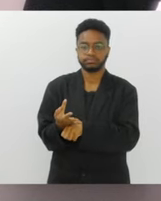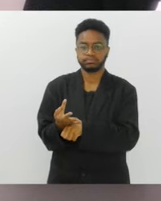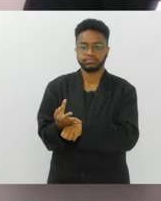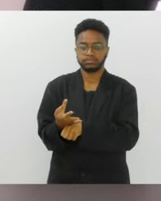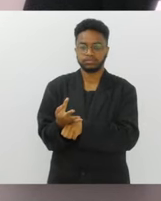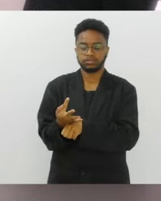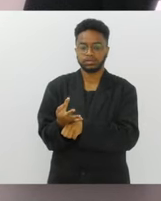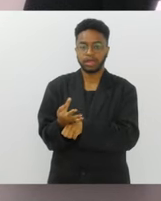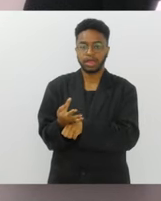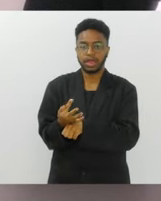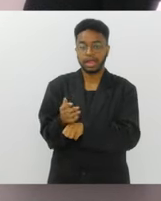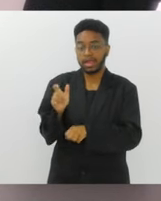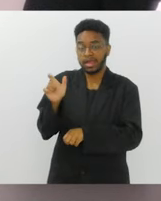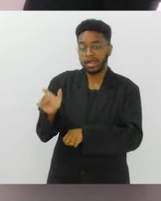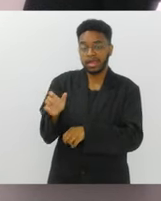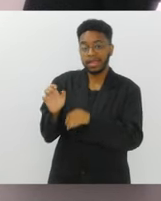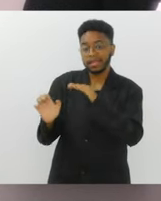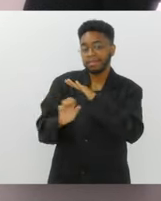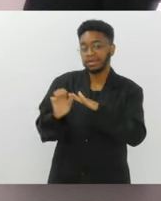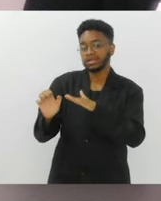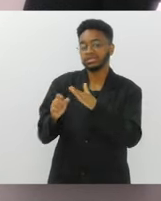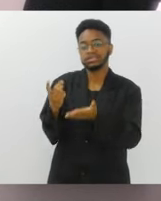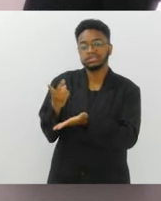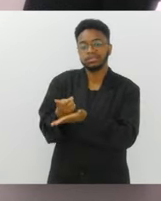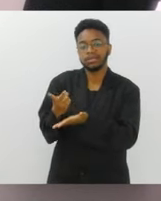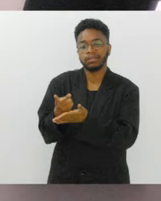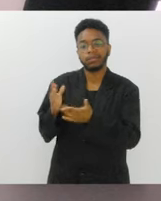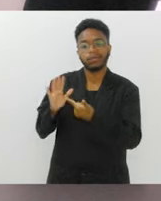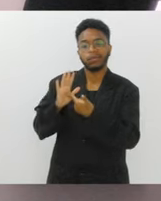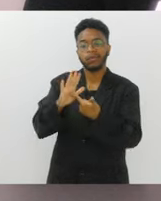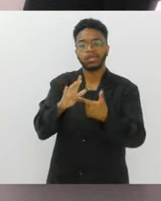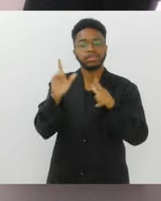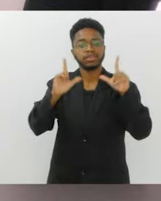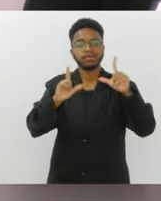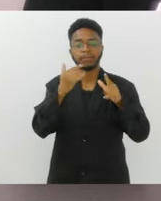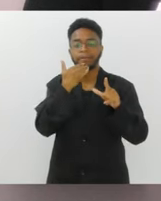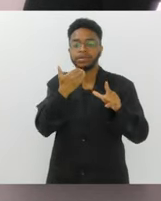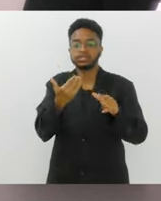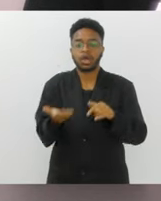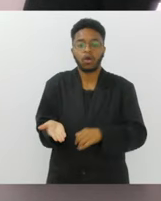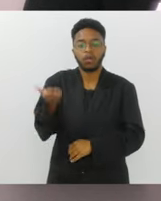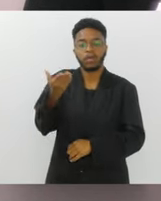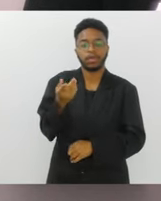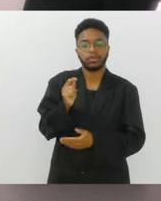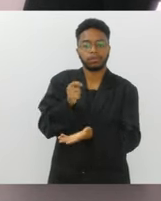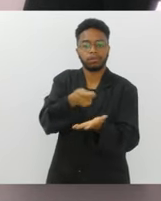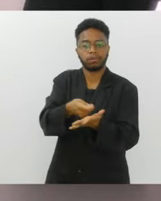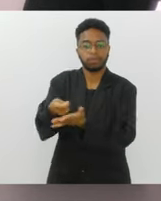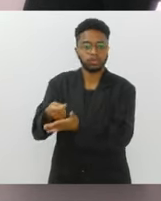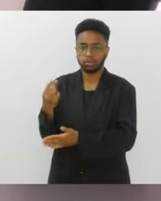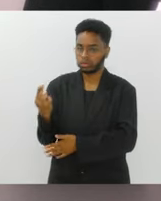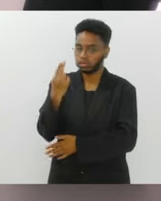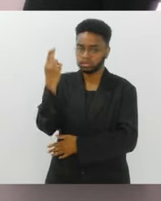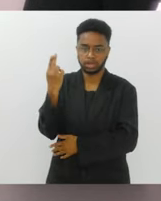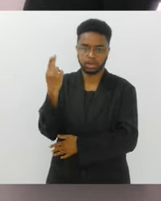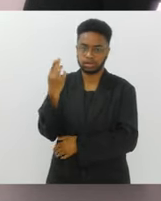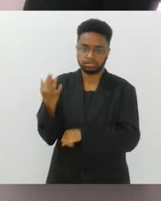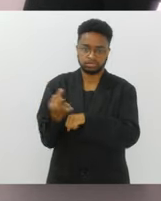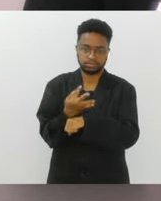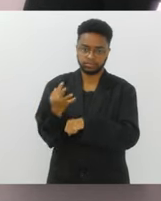uma empresa toda hora apresentar planilha querendo aumento. Não dá para